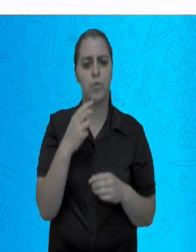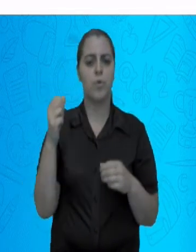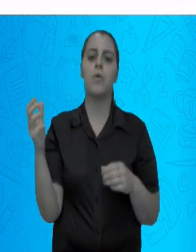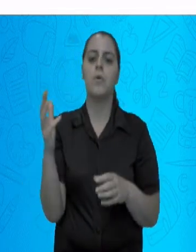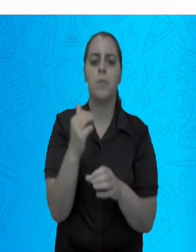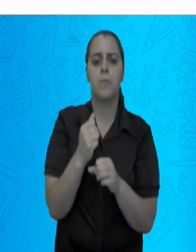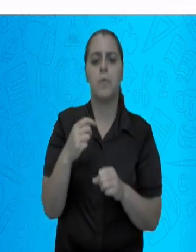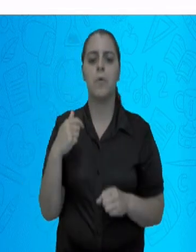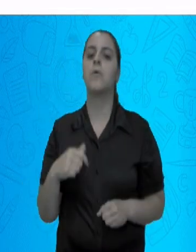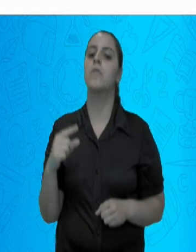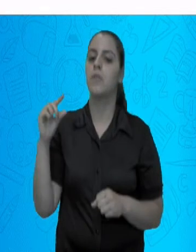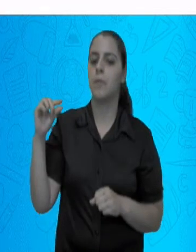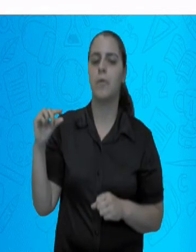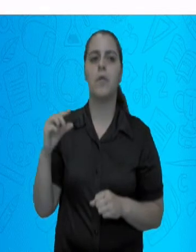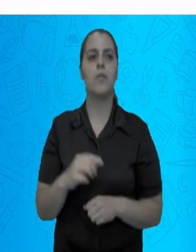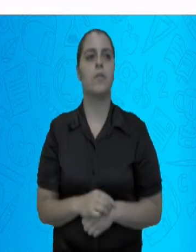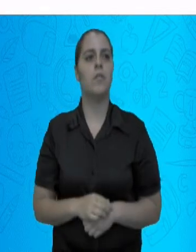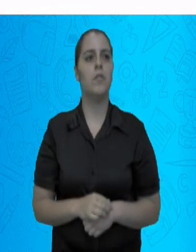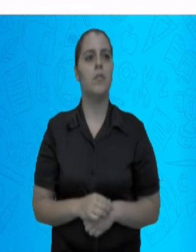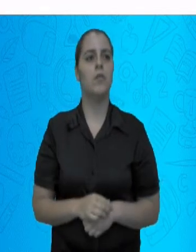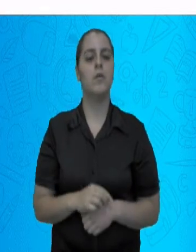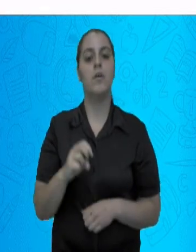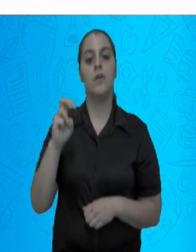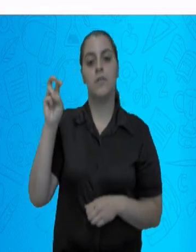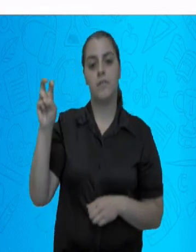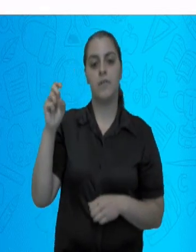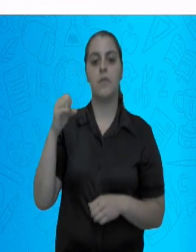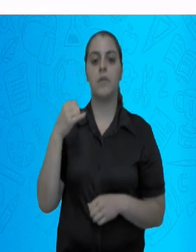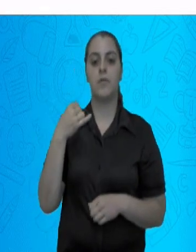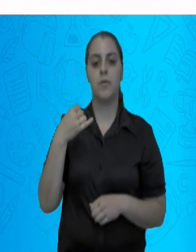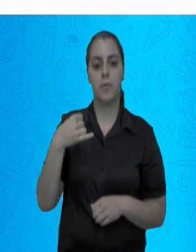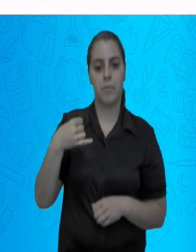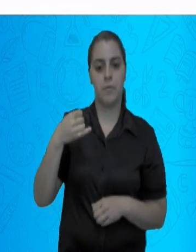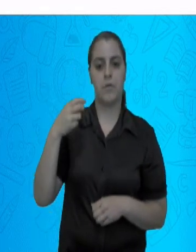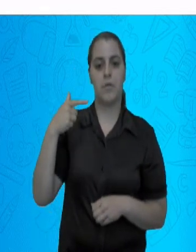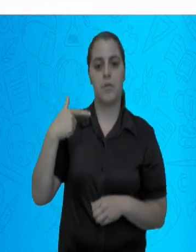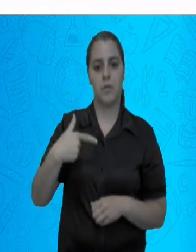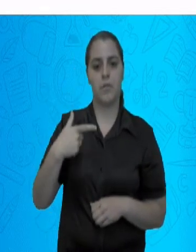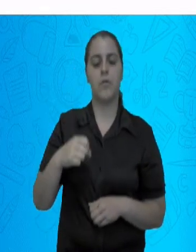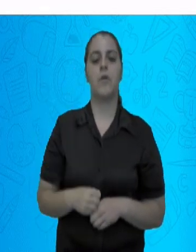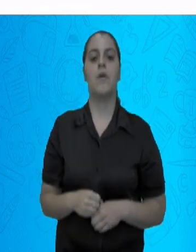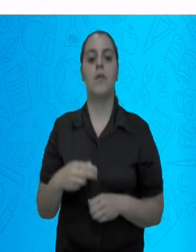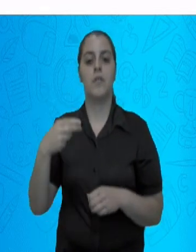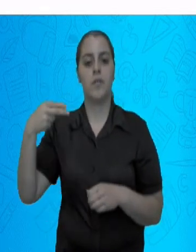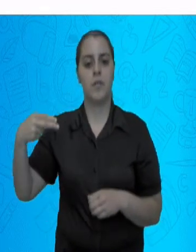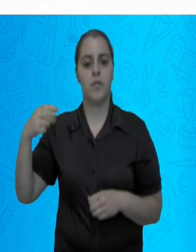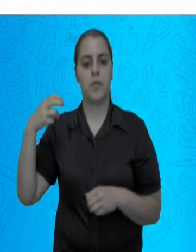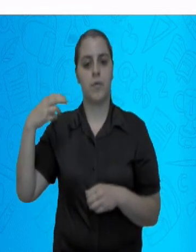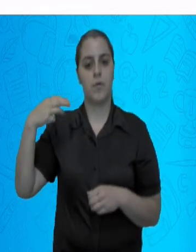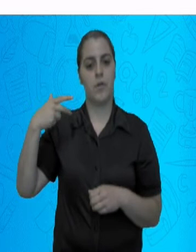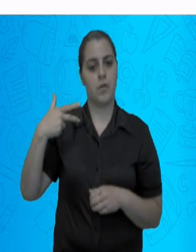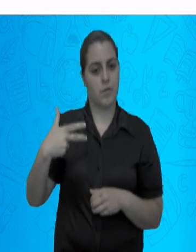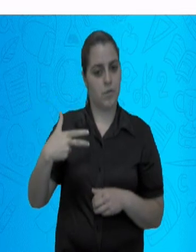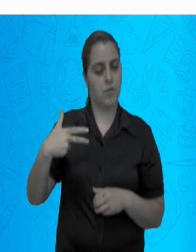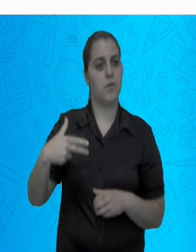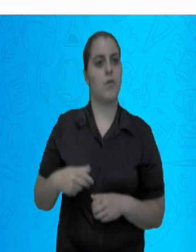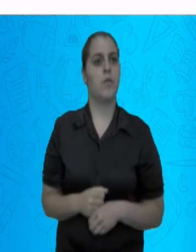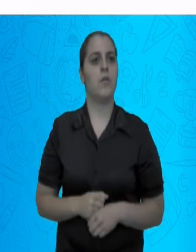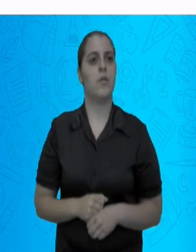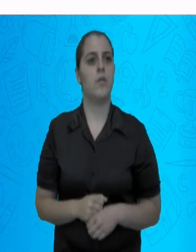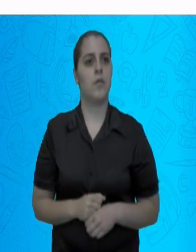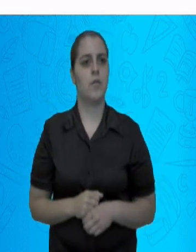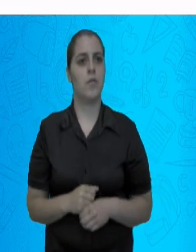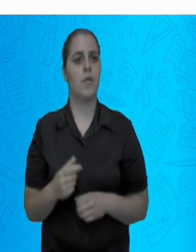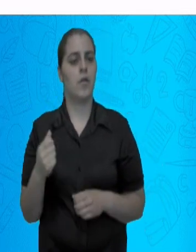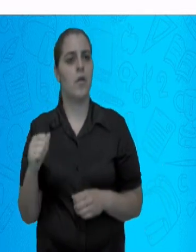Bom, 5 menos 2 é igual a 3. Se a sala da Beth conquistou 3 pontos,